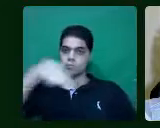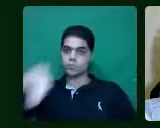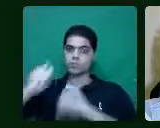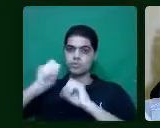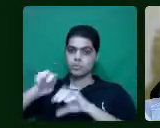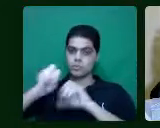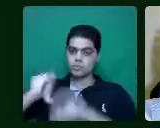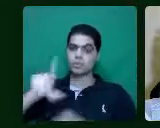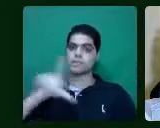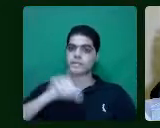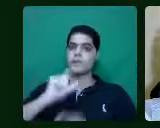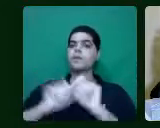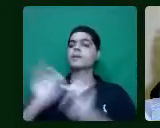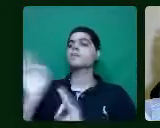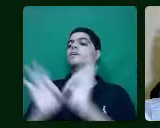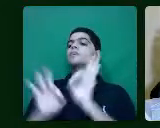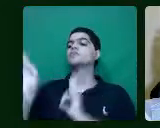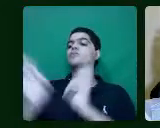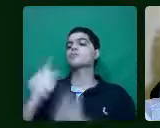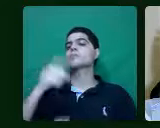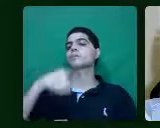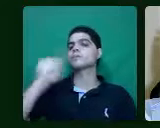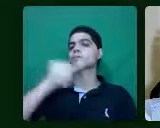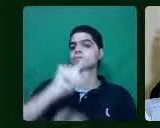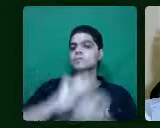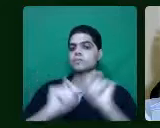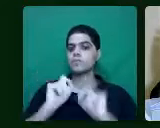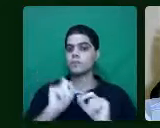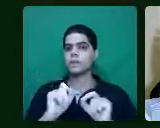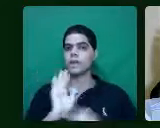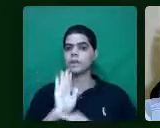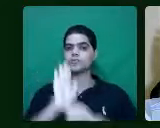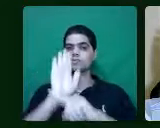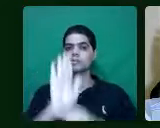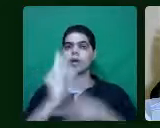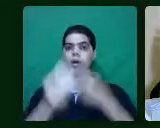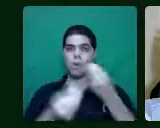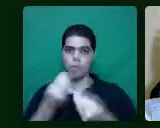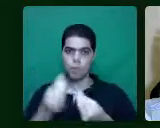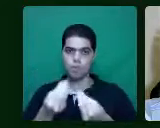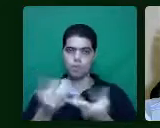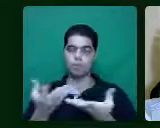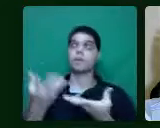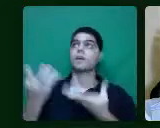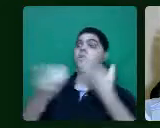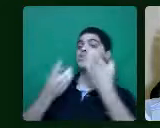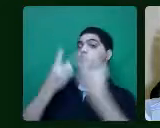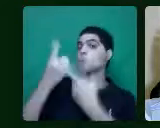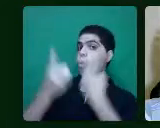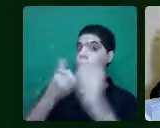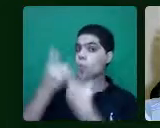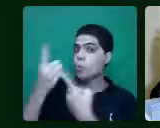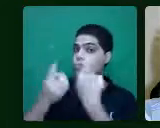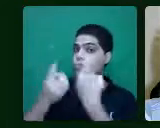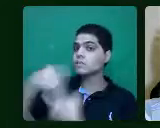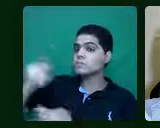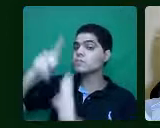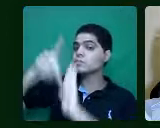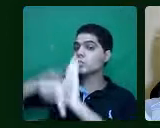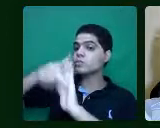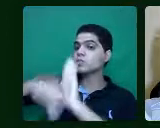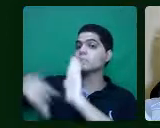resolver para vocês, eles vão ajudar vocês em dúvidas sobre o projeto de vocês. Mentor